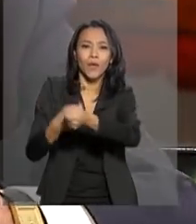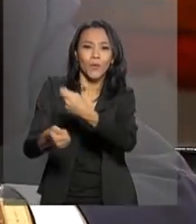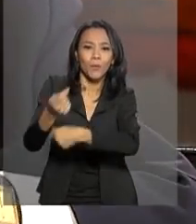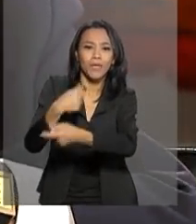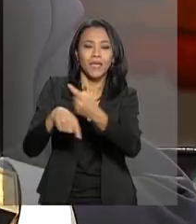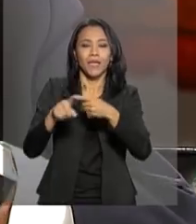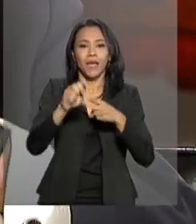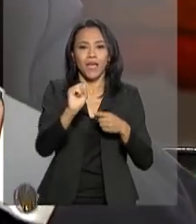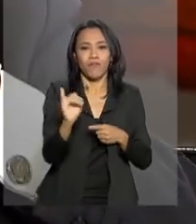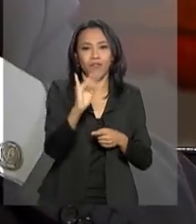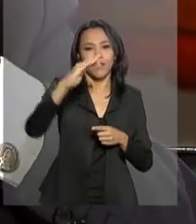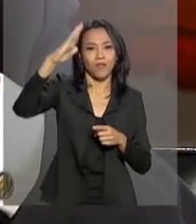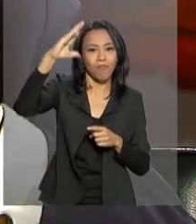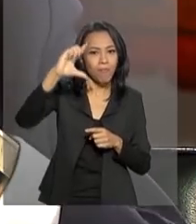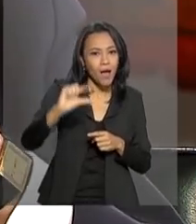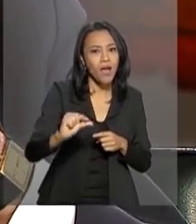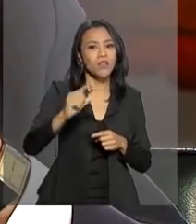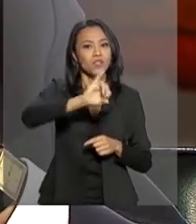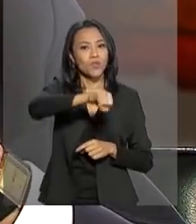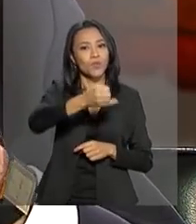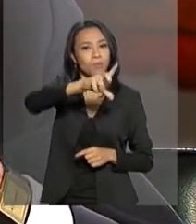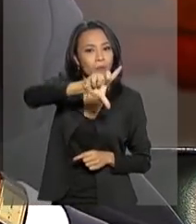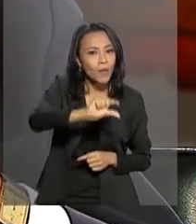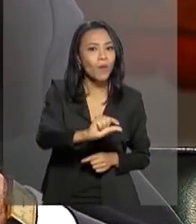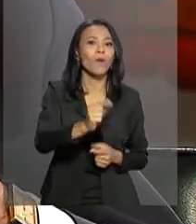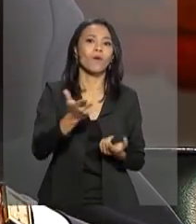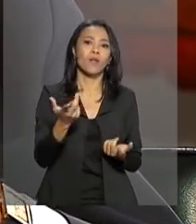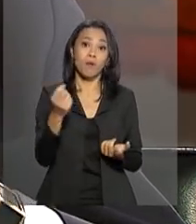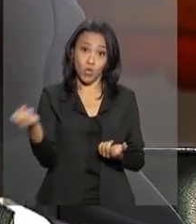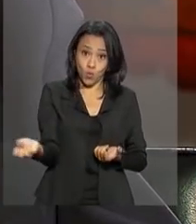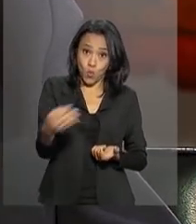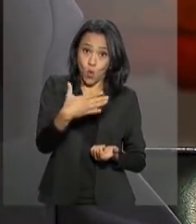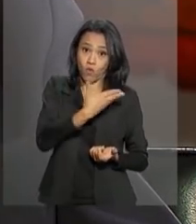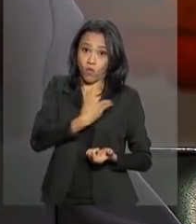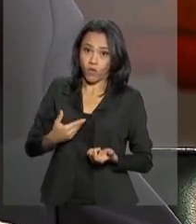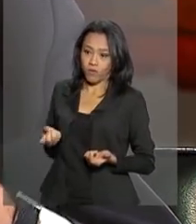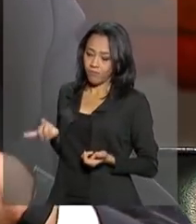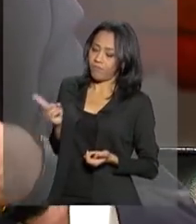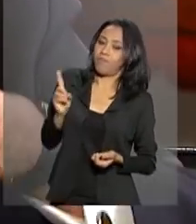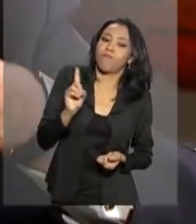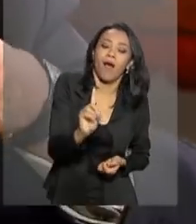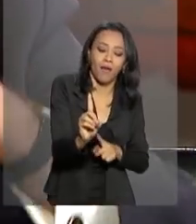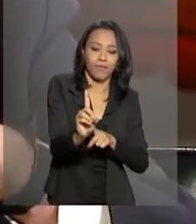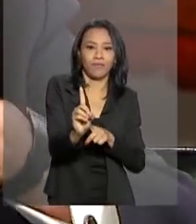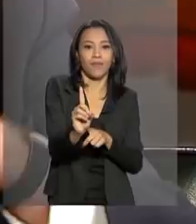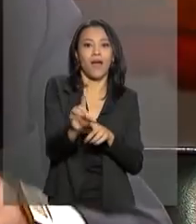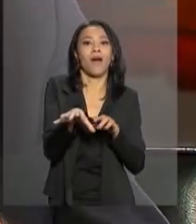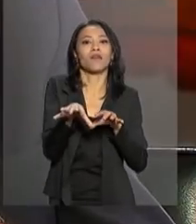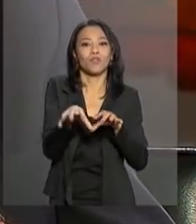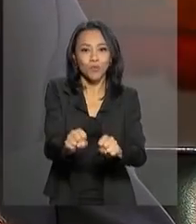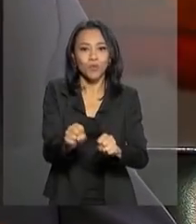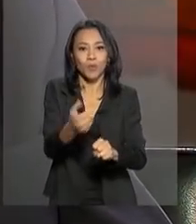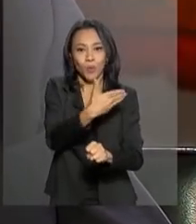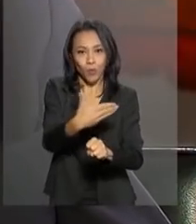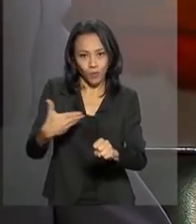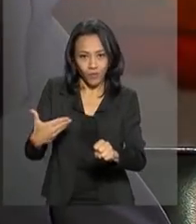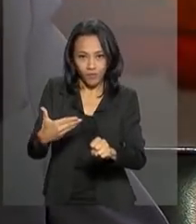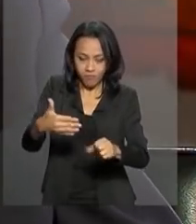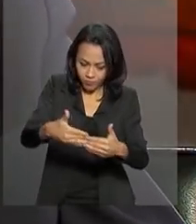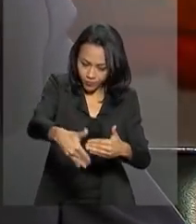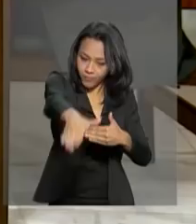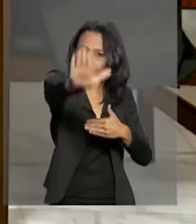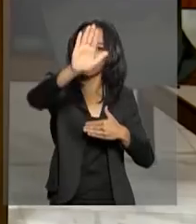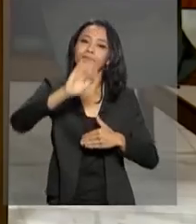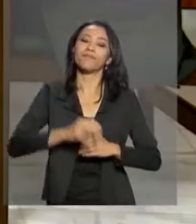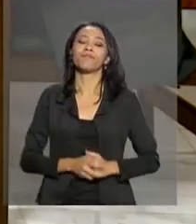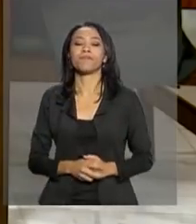Inflação baixa, juros menores, para que o novo governo possa pegar um país, digamos, arrumado, arranjado e seguir